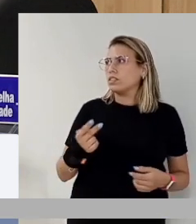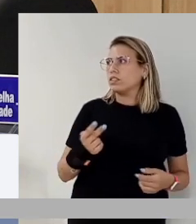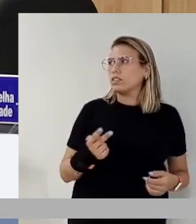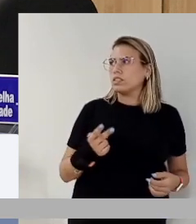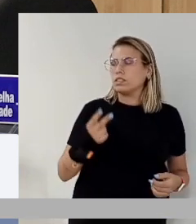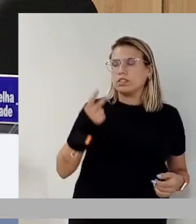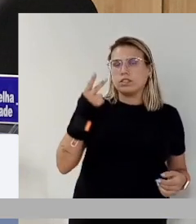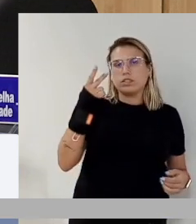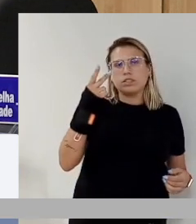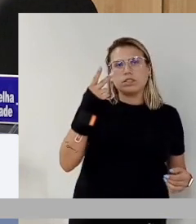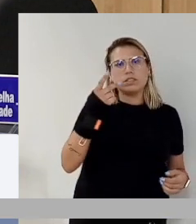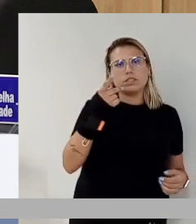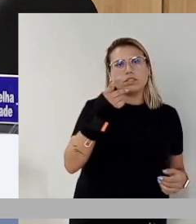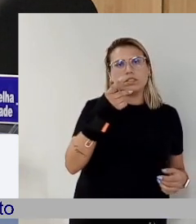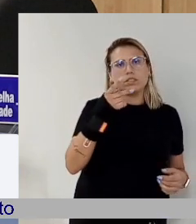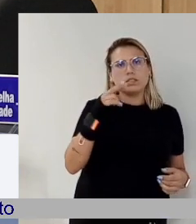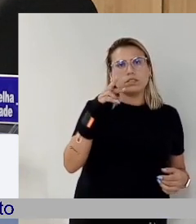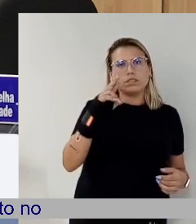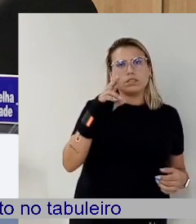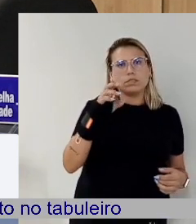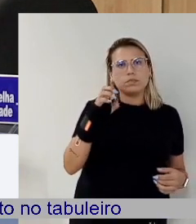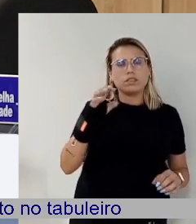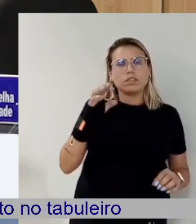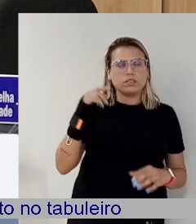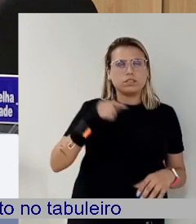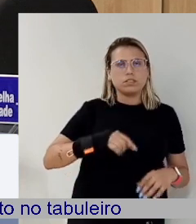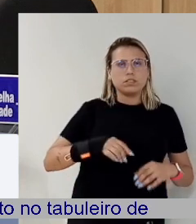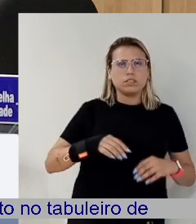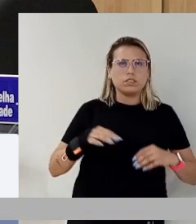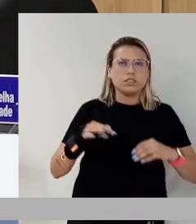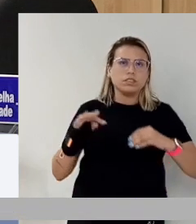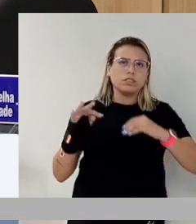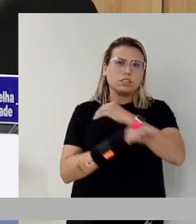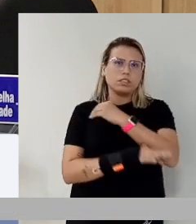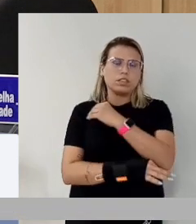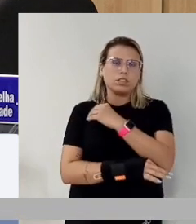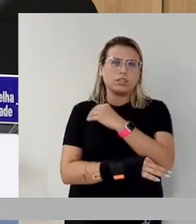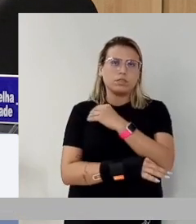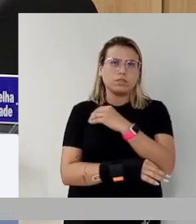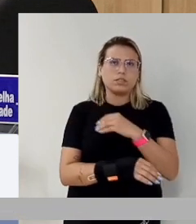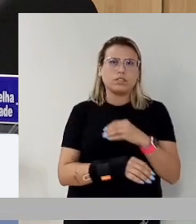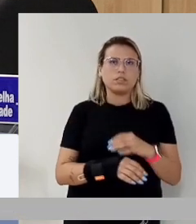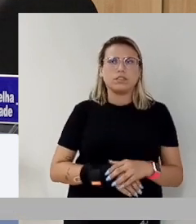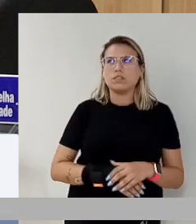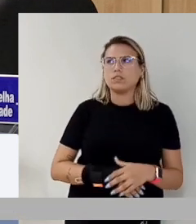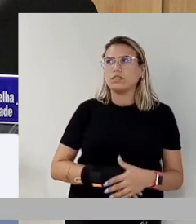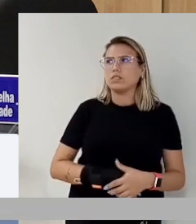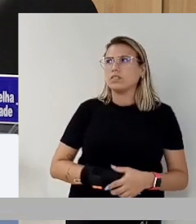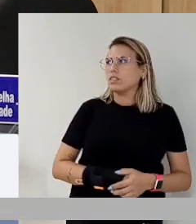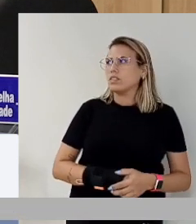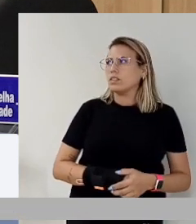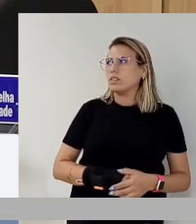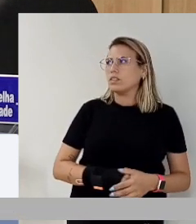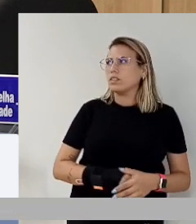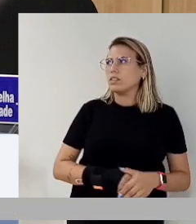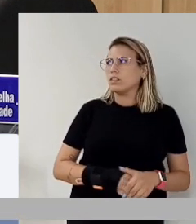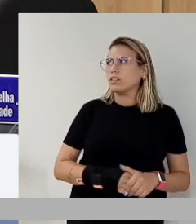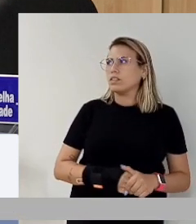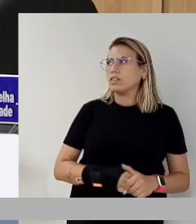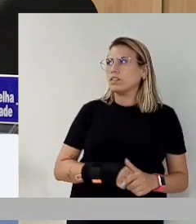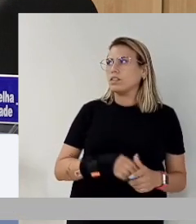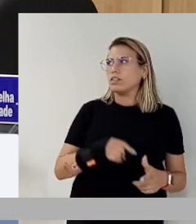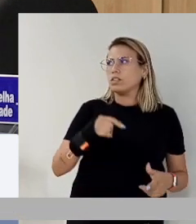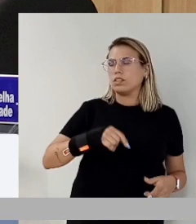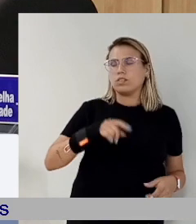pré-candidatos a prefeito no tabuleiro de forma institucional vamos receber o